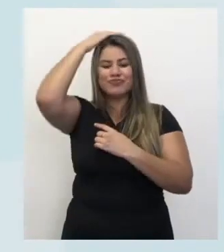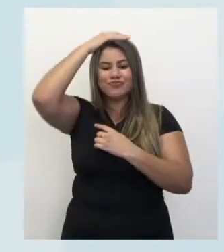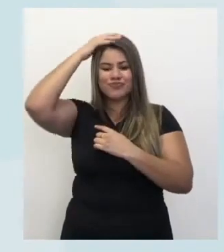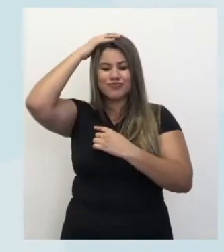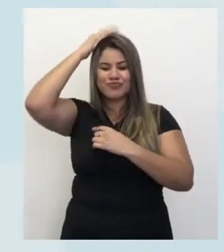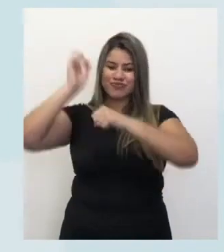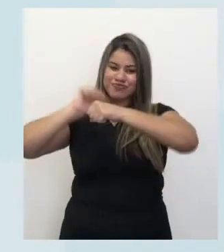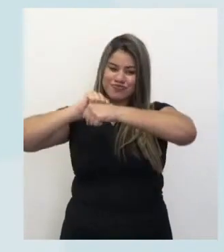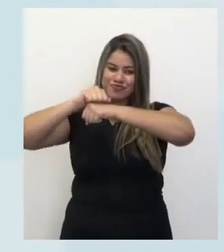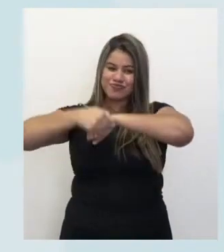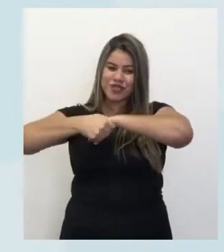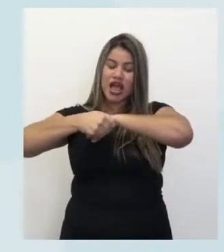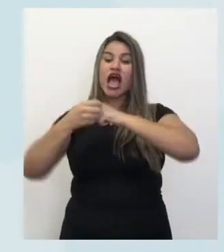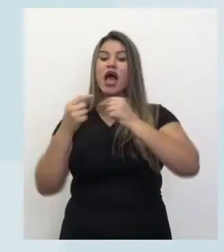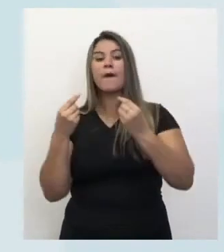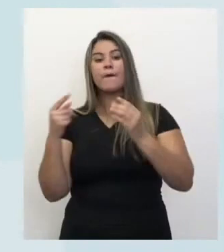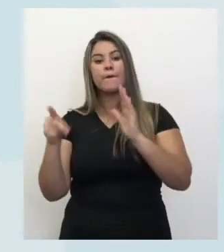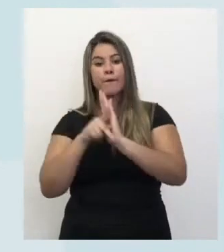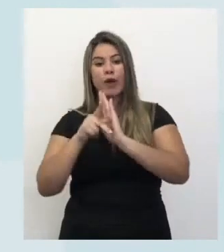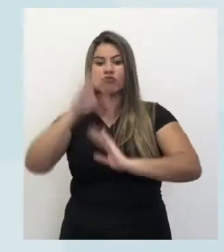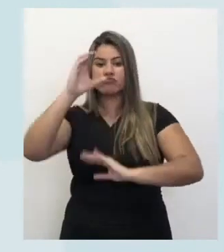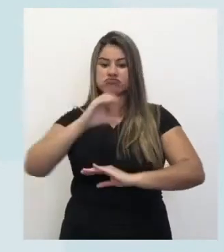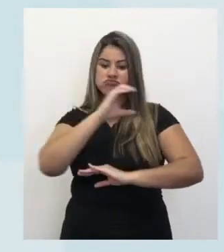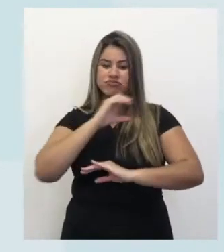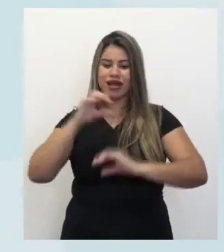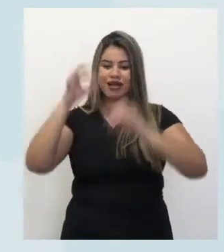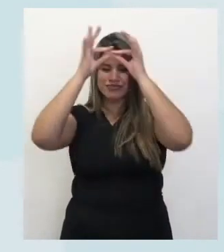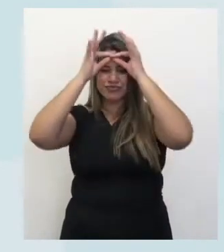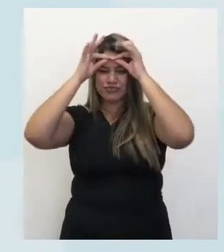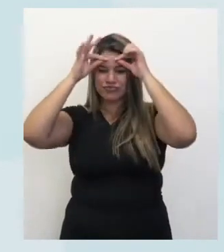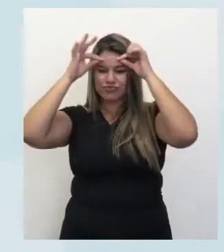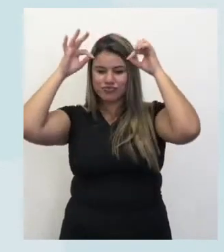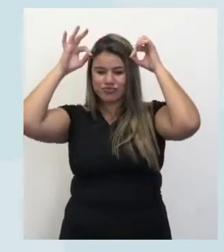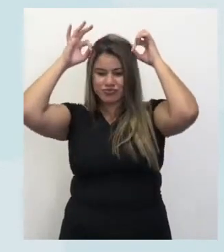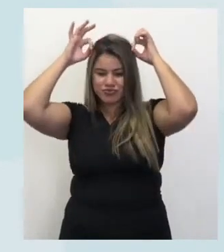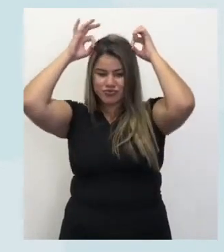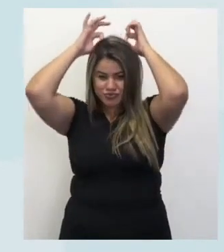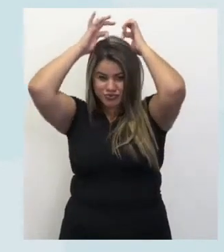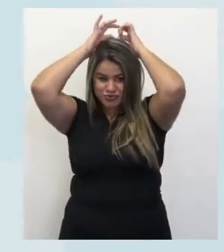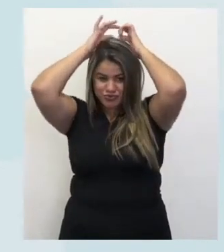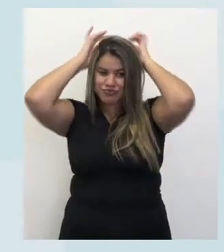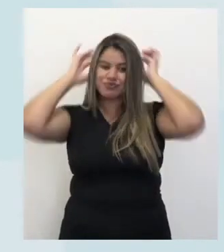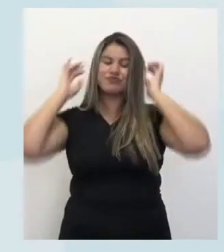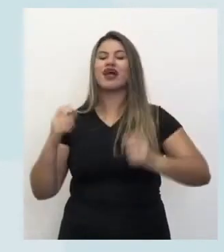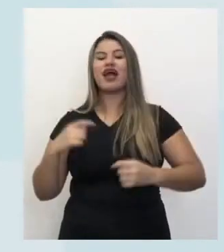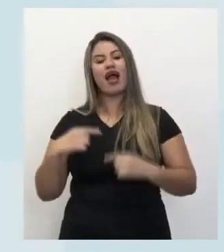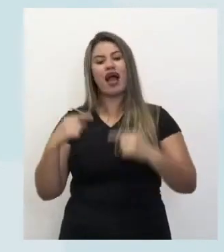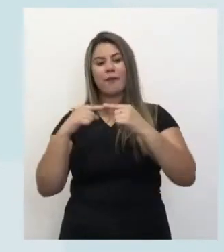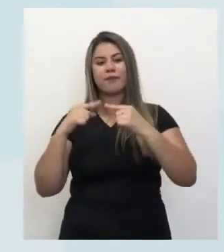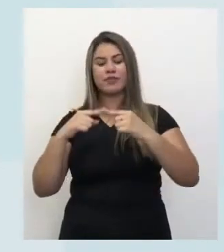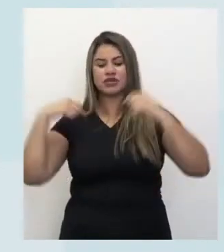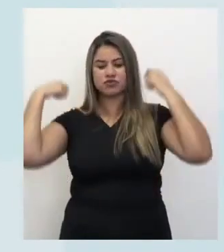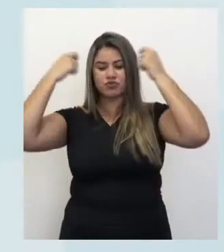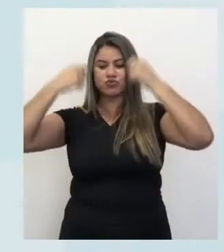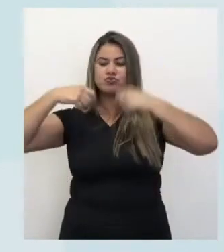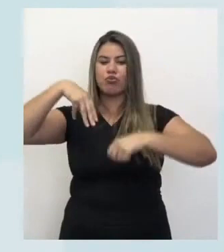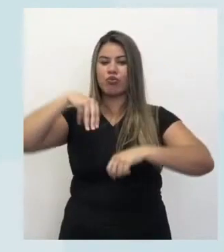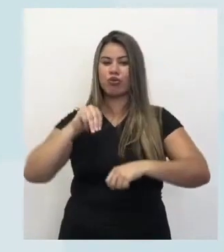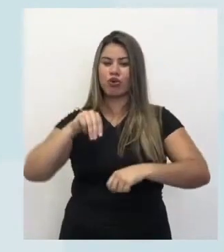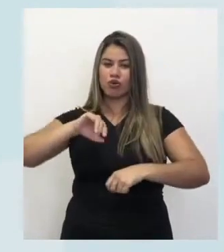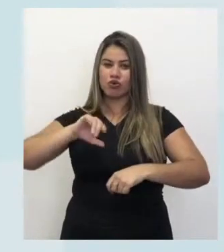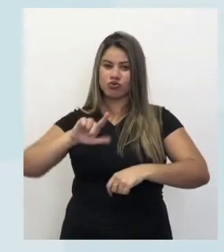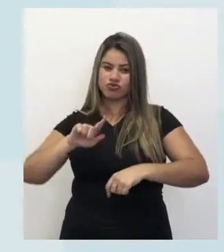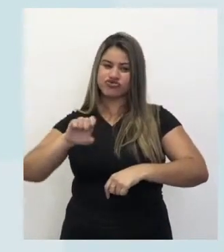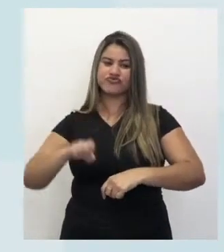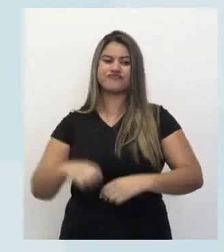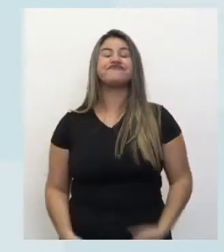ali, né, deixando só uma espécie de auréola feita de cabelo mesmo, era assim o jeitinho dos monges da época. O cavaleiro está fácil,